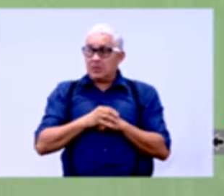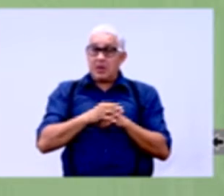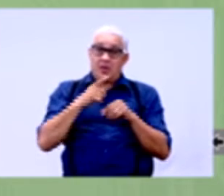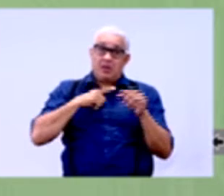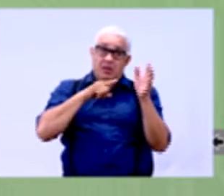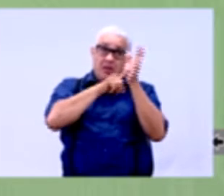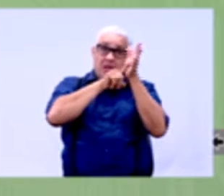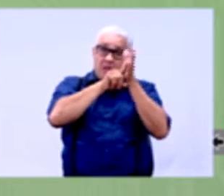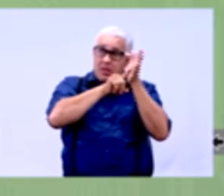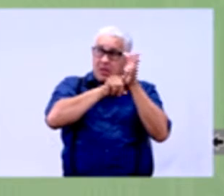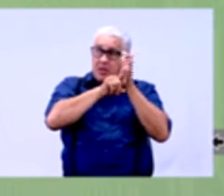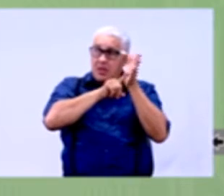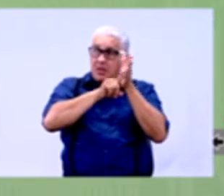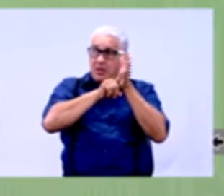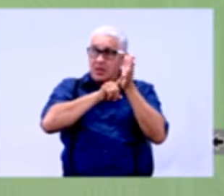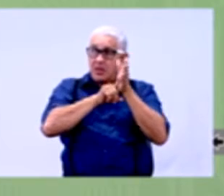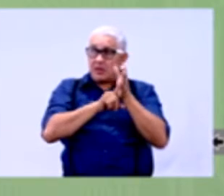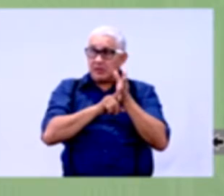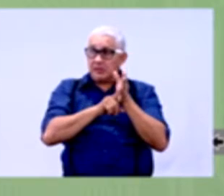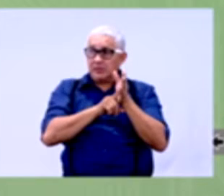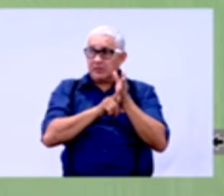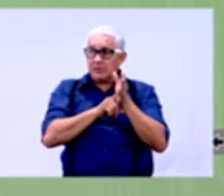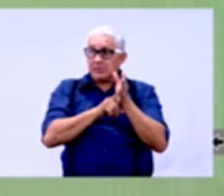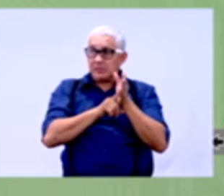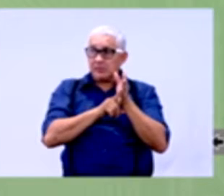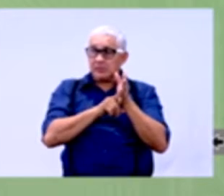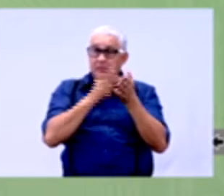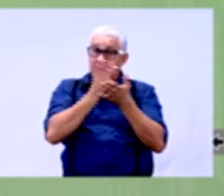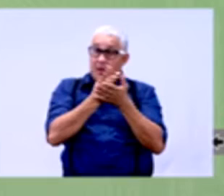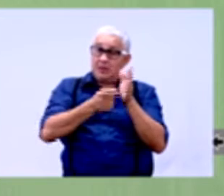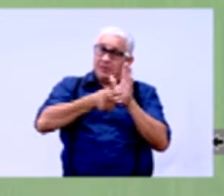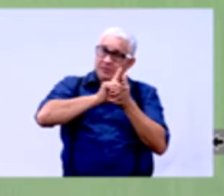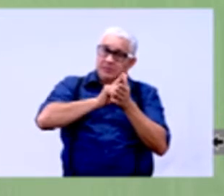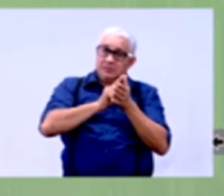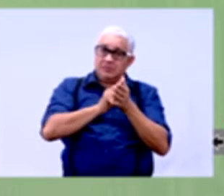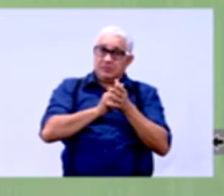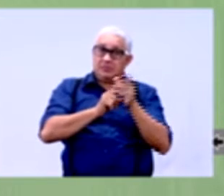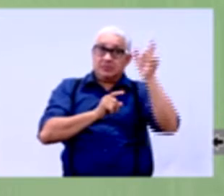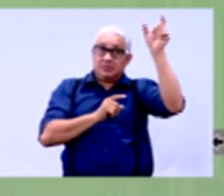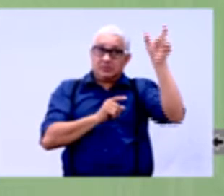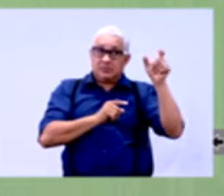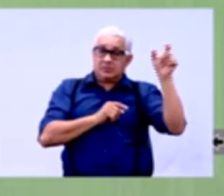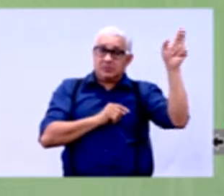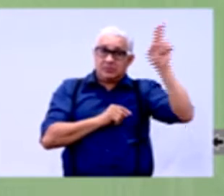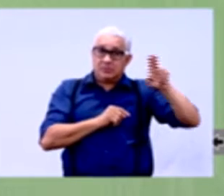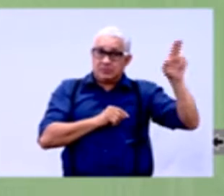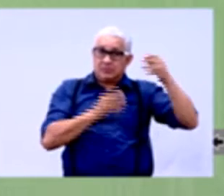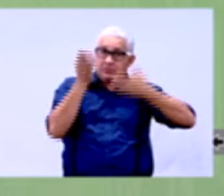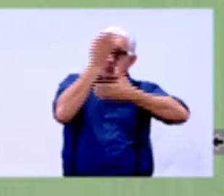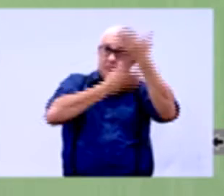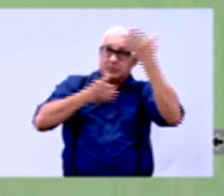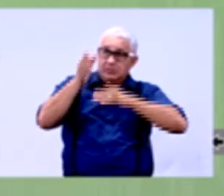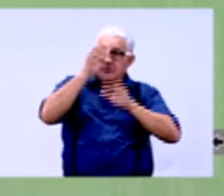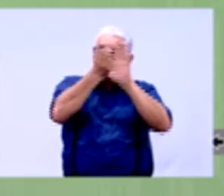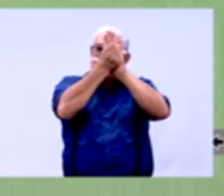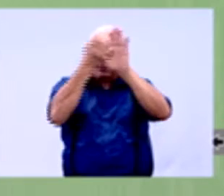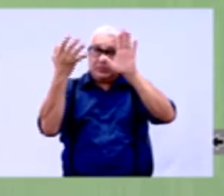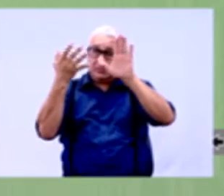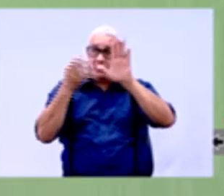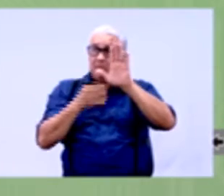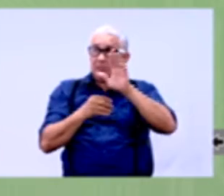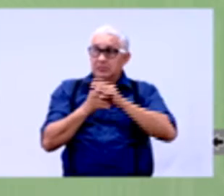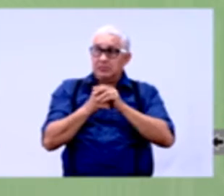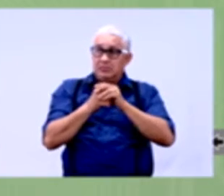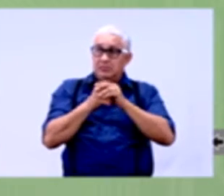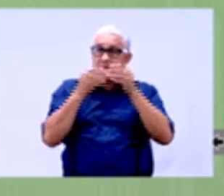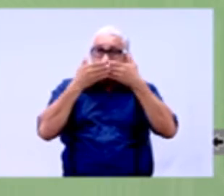consulta que é feito mesmo antes do usuário interagir com a aplicação. Ou seja, a hora